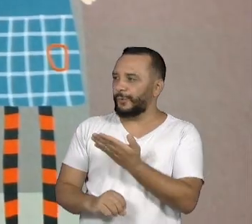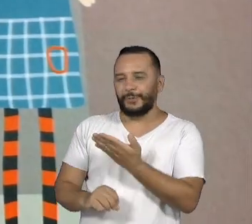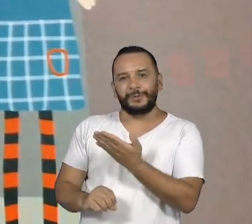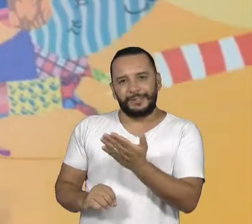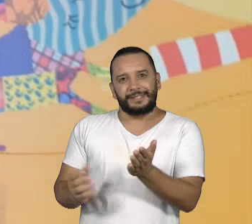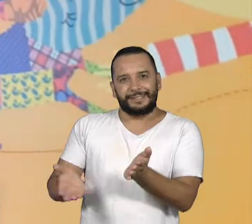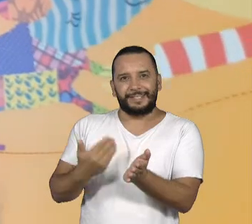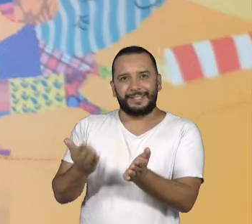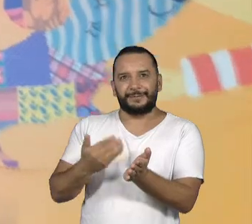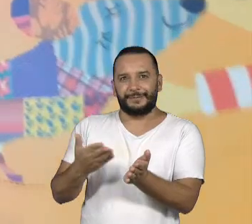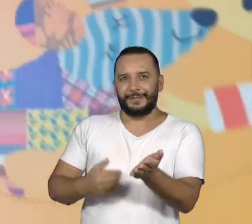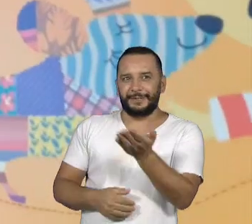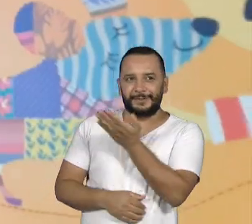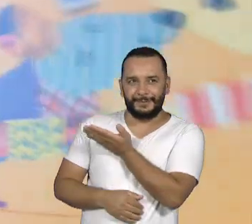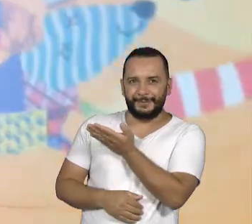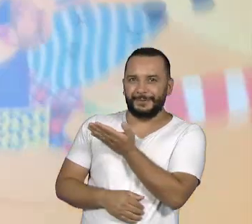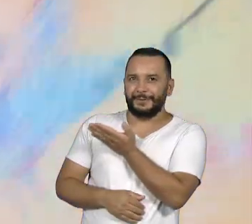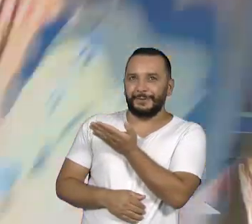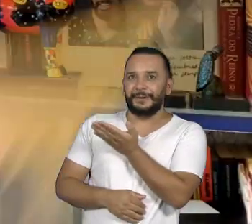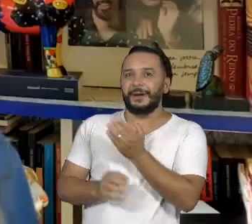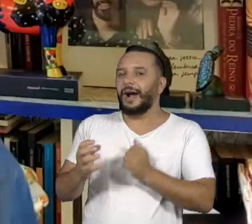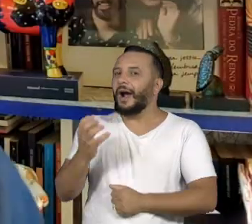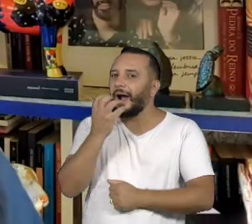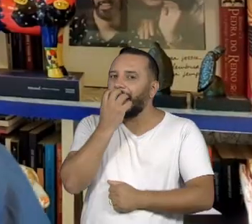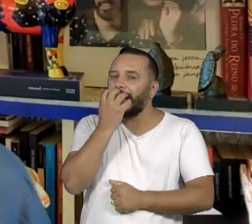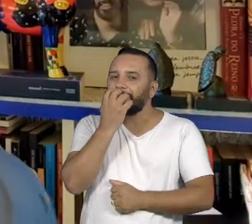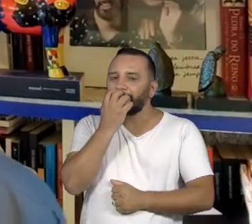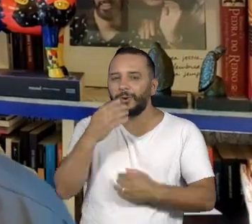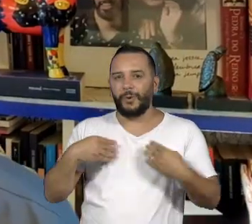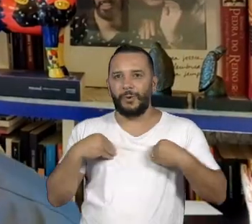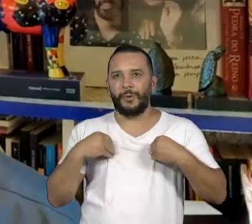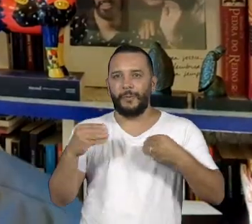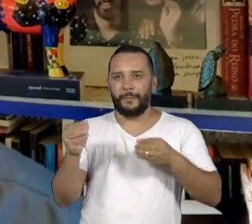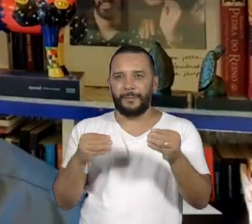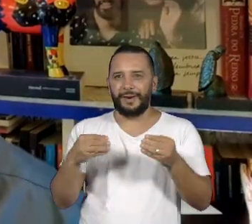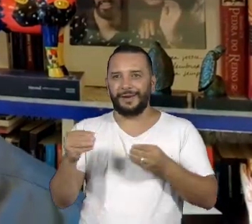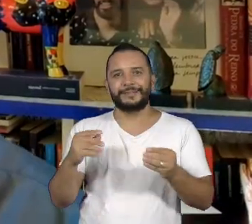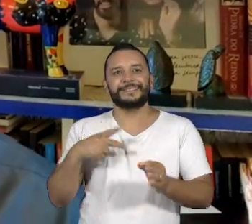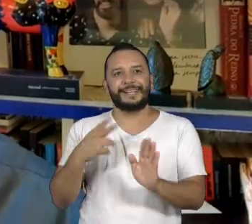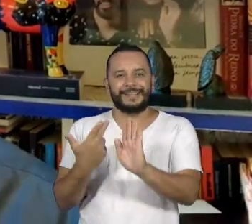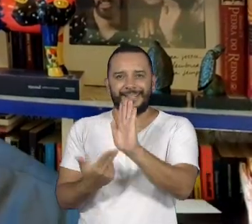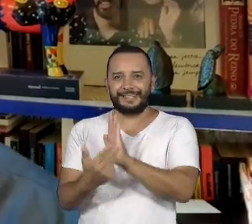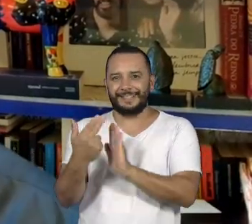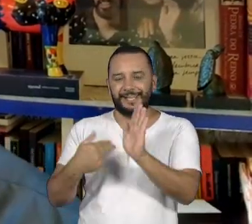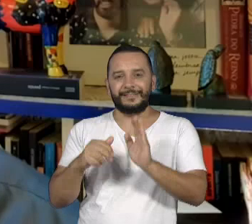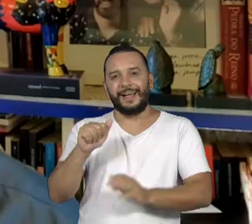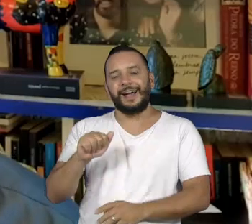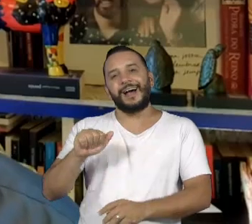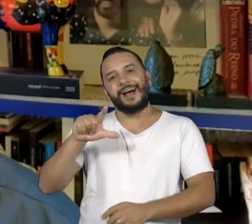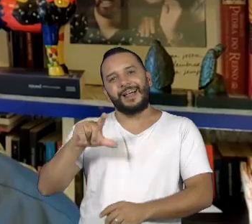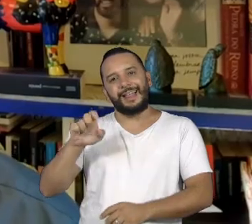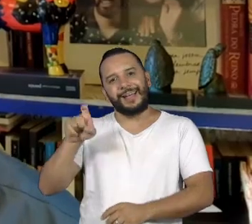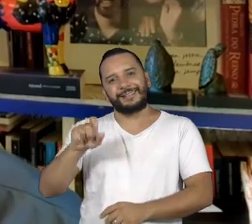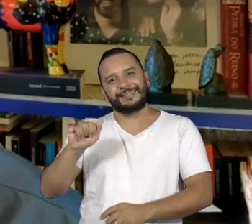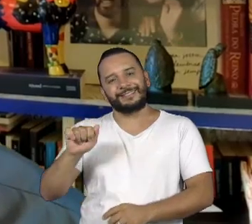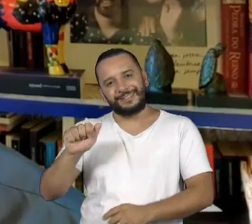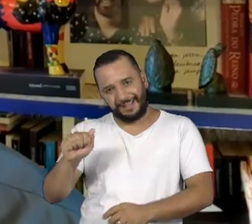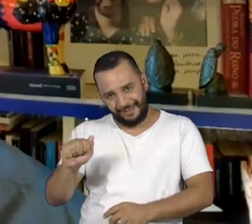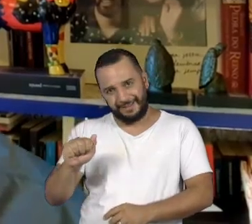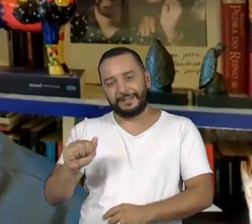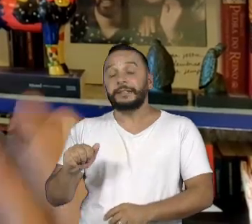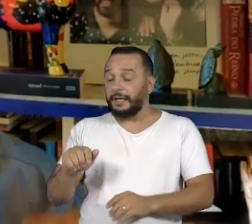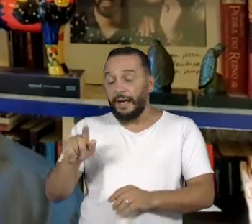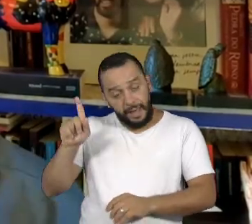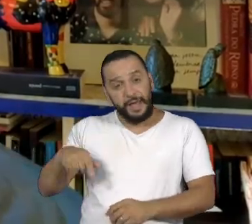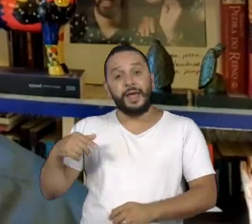livro aqui, ó, Cachorro de Pano, que tem ilustrações da Alexa Castelblanco. Esse livro é um livro muito importante para mim